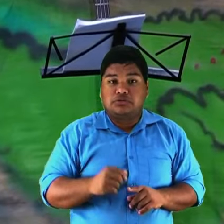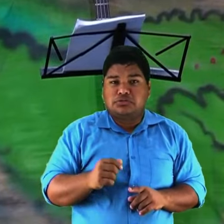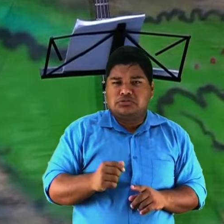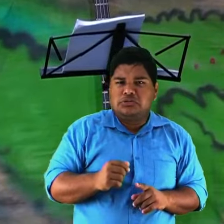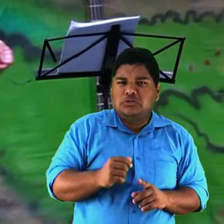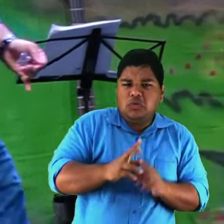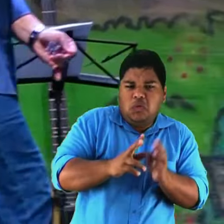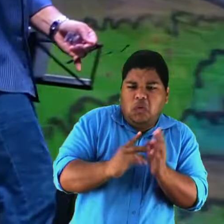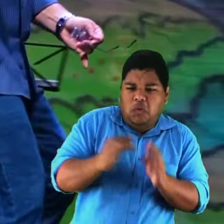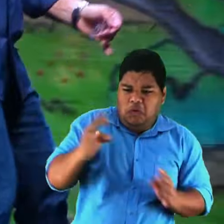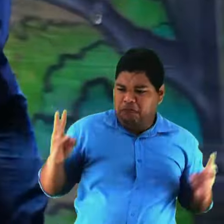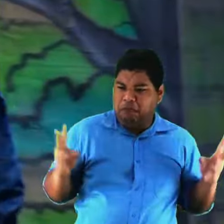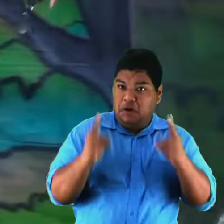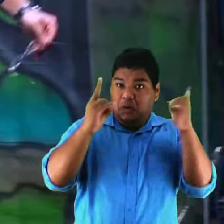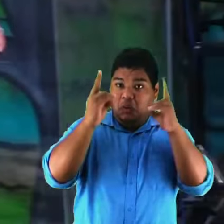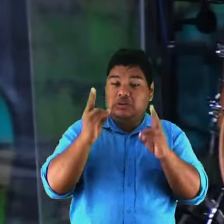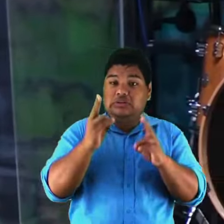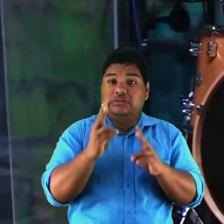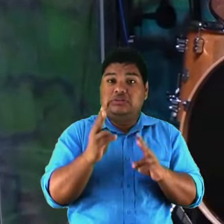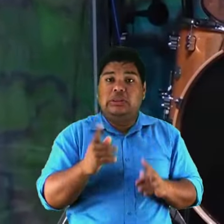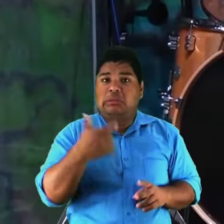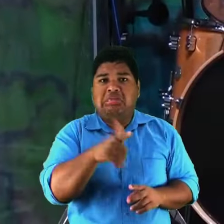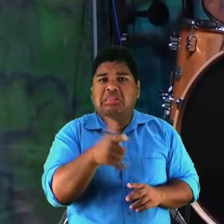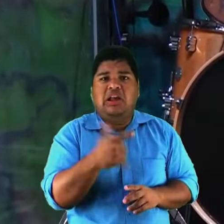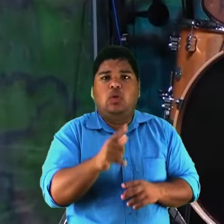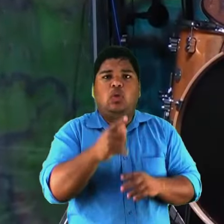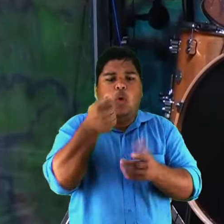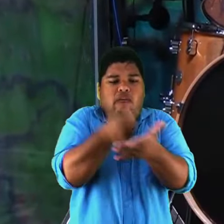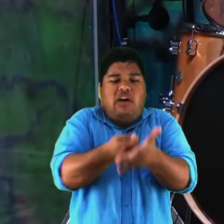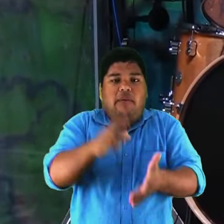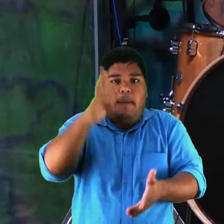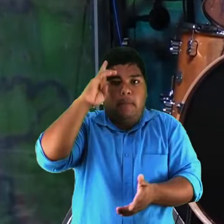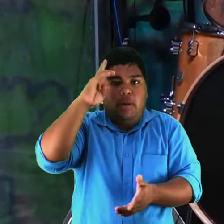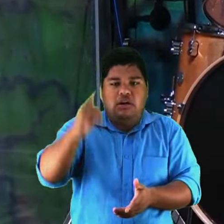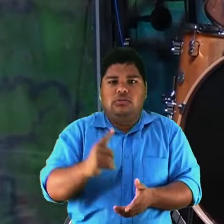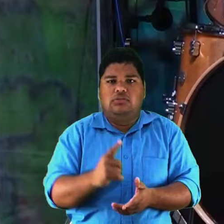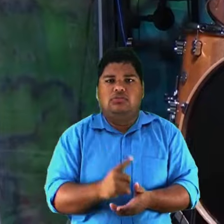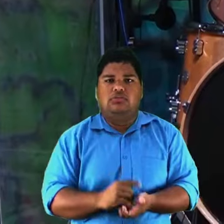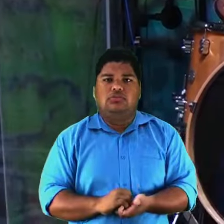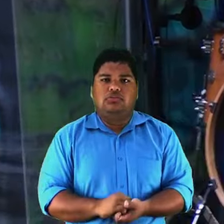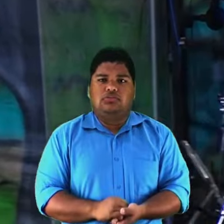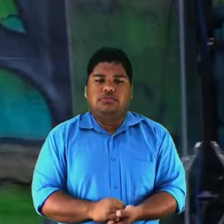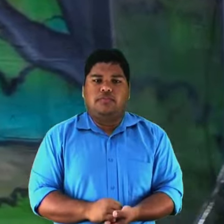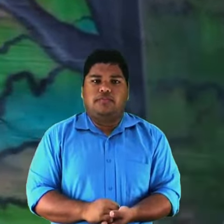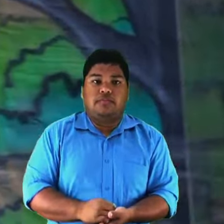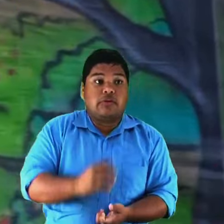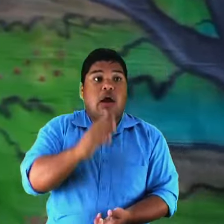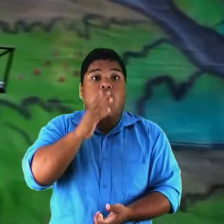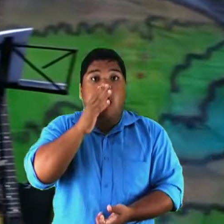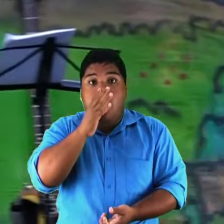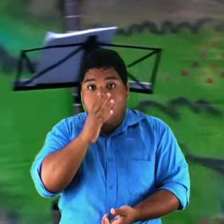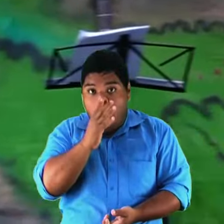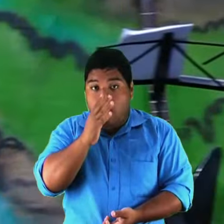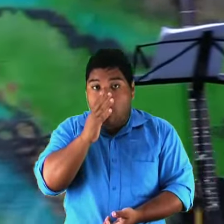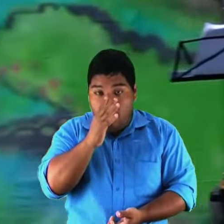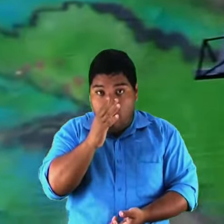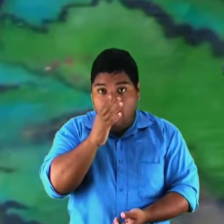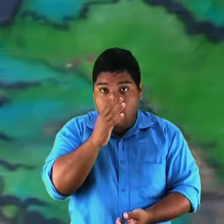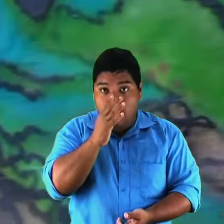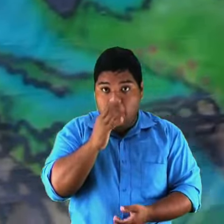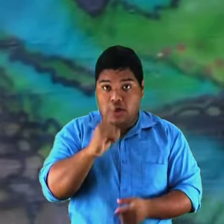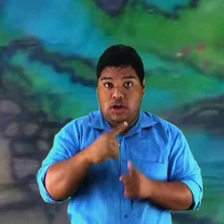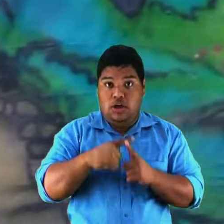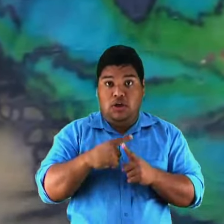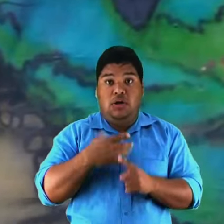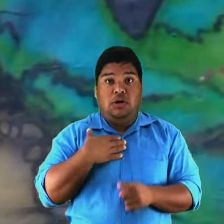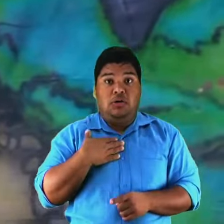no mercado, amanhã já não comprava mais. Era impressionante. Eu lembro que o Valdir